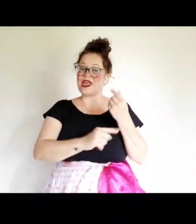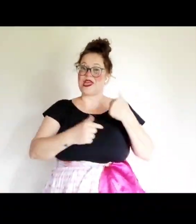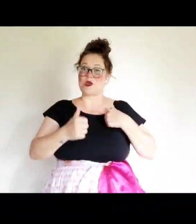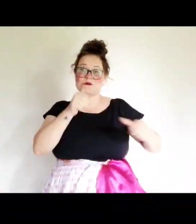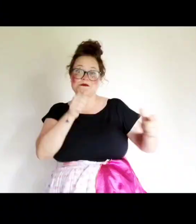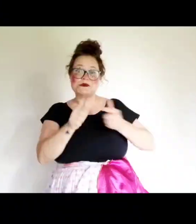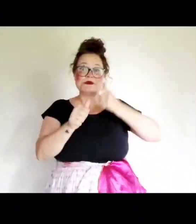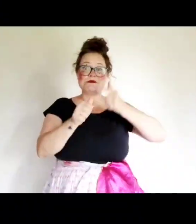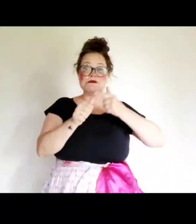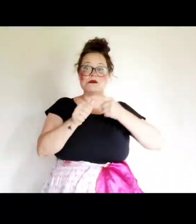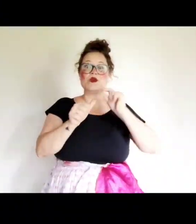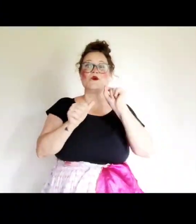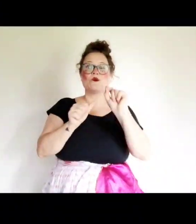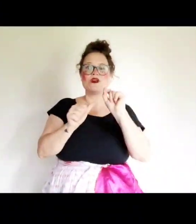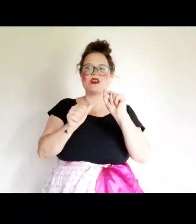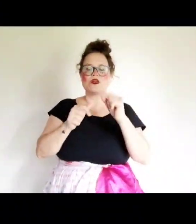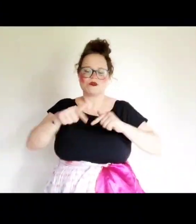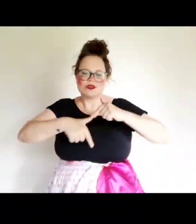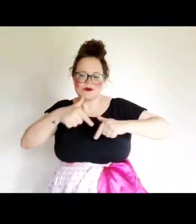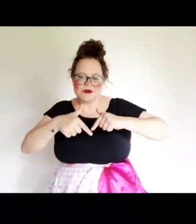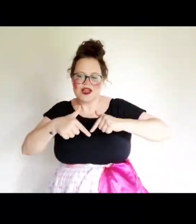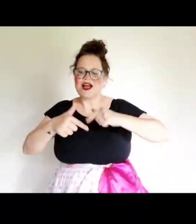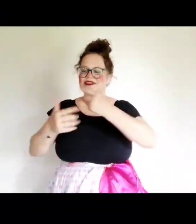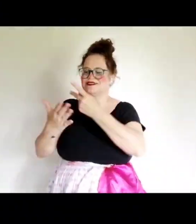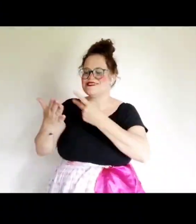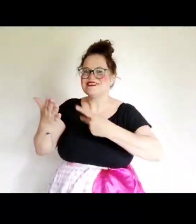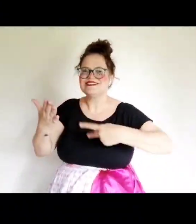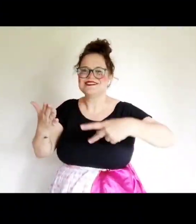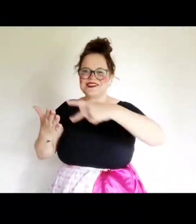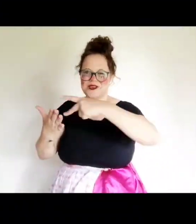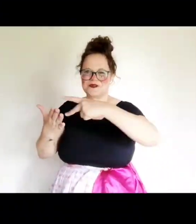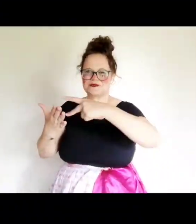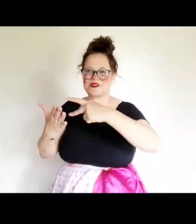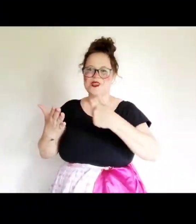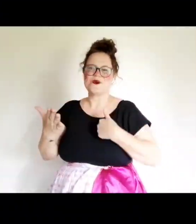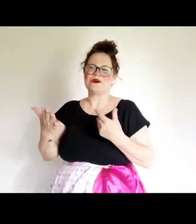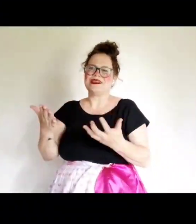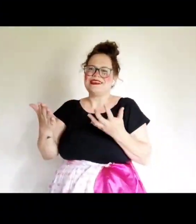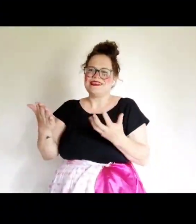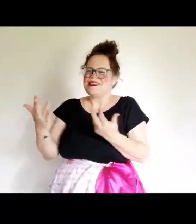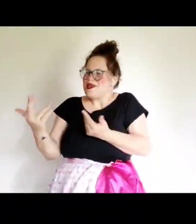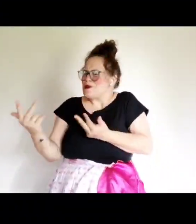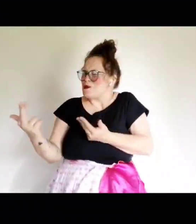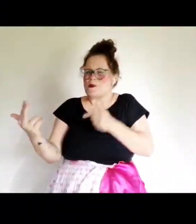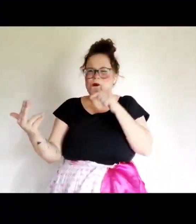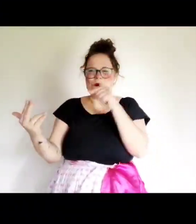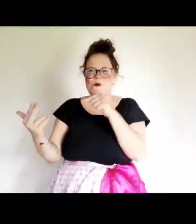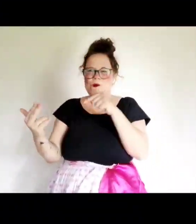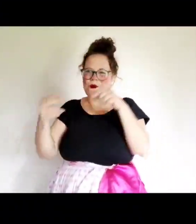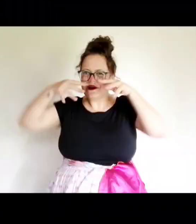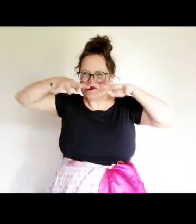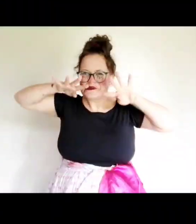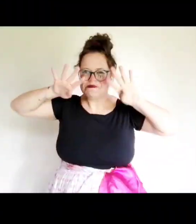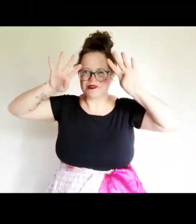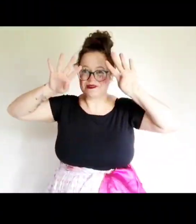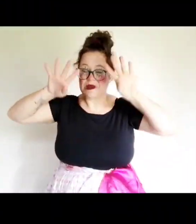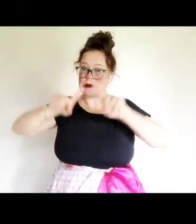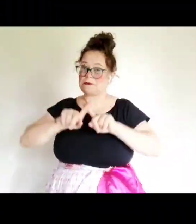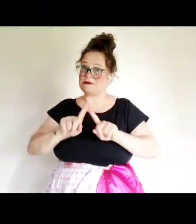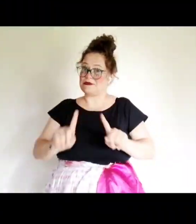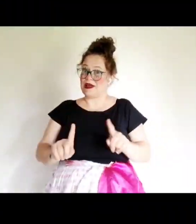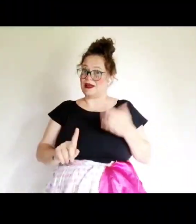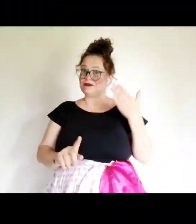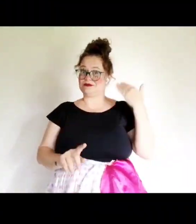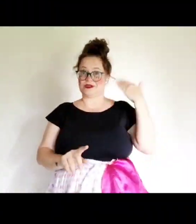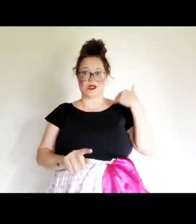desenho. Eu lembro que eu queria tanto ser a boneca de pano Emília, só que naquela época